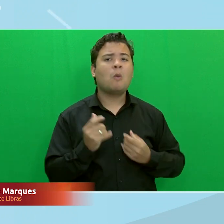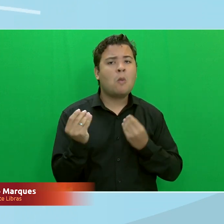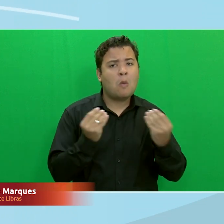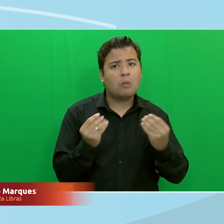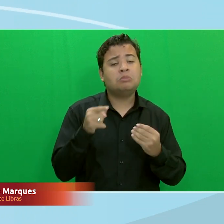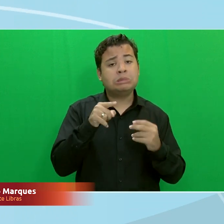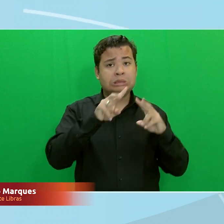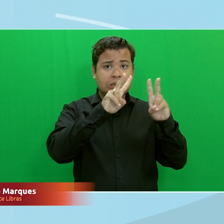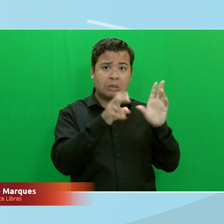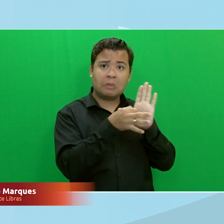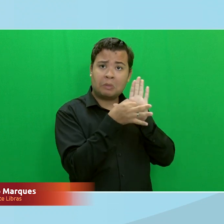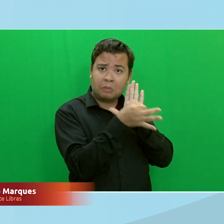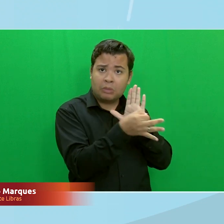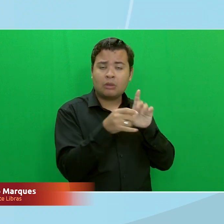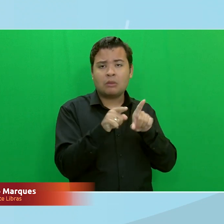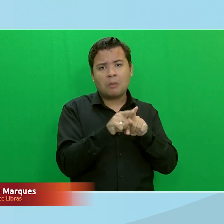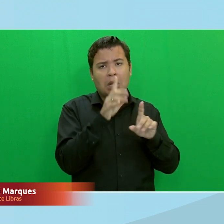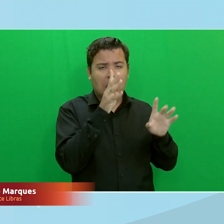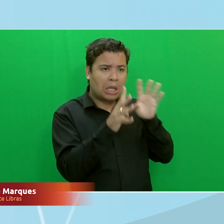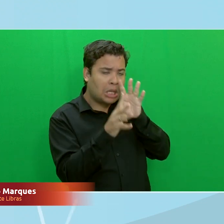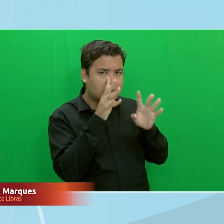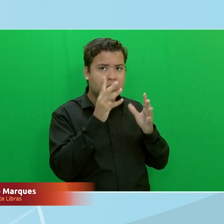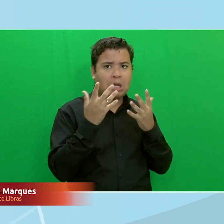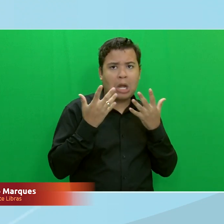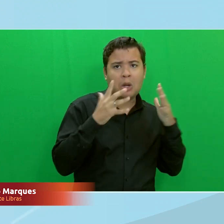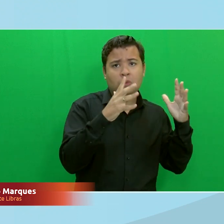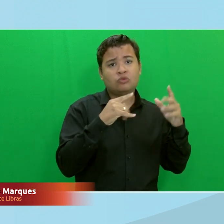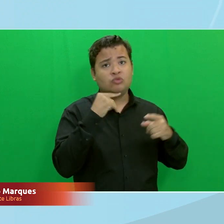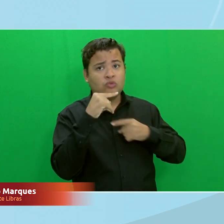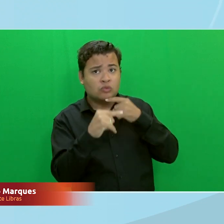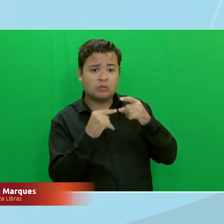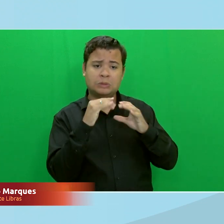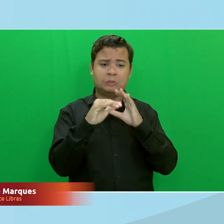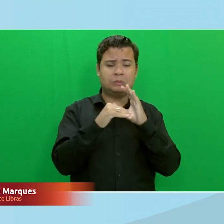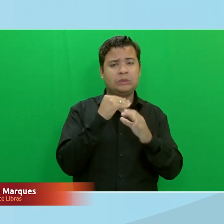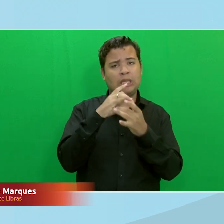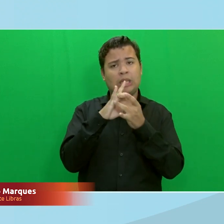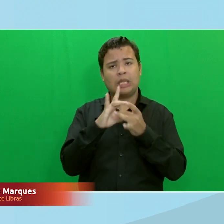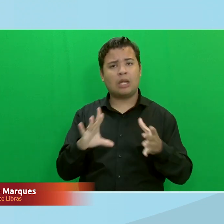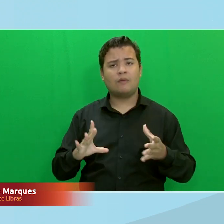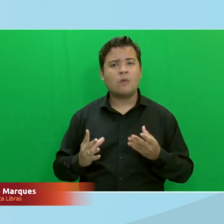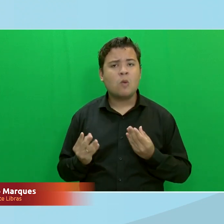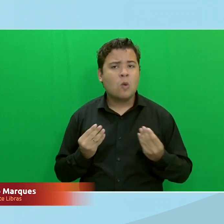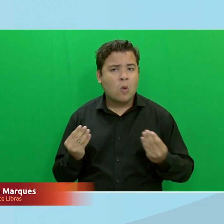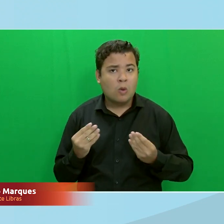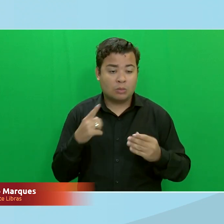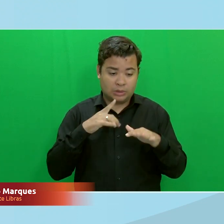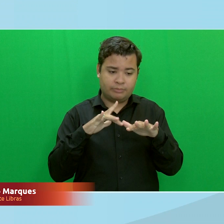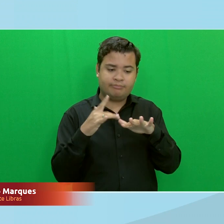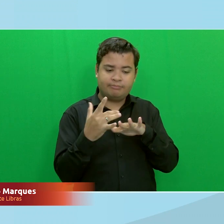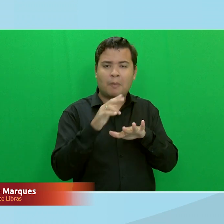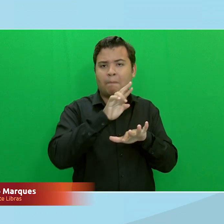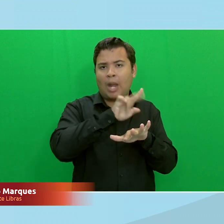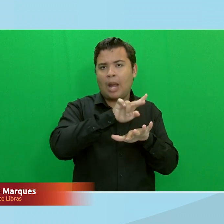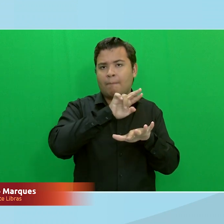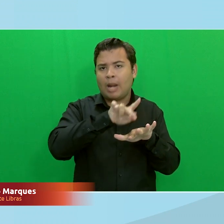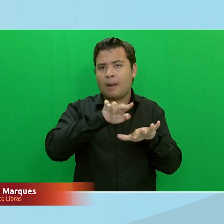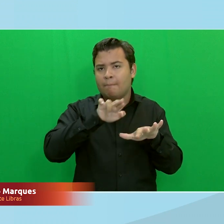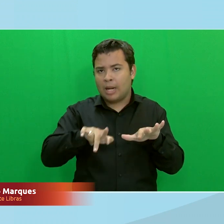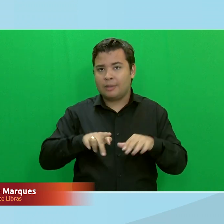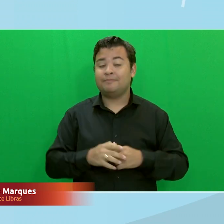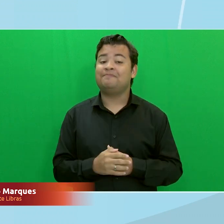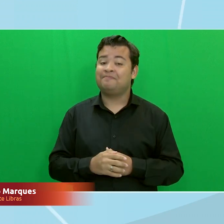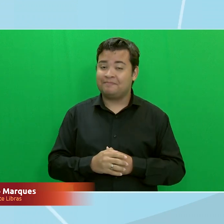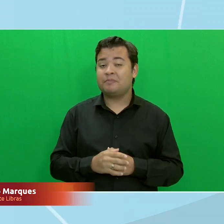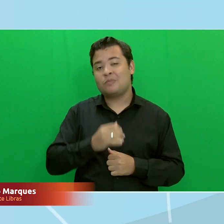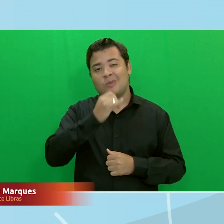sugestões de pauta, críticas, elogios, dúvidas. Tudo isso e em canais diferentes. Alguns desses canais